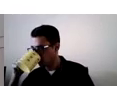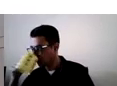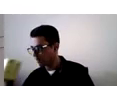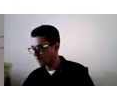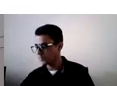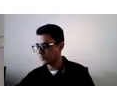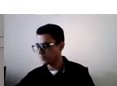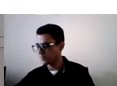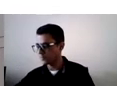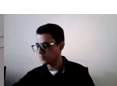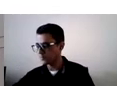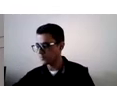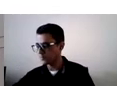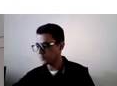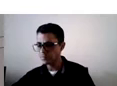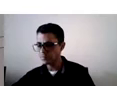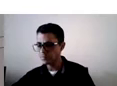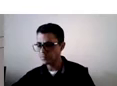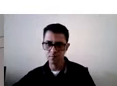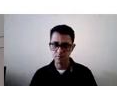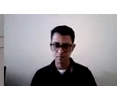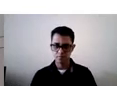Vamos lá.